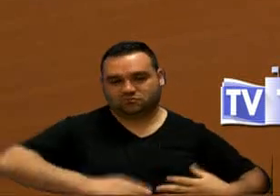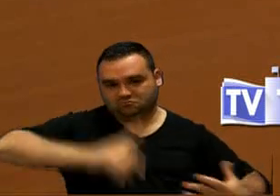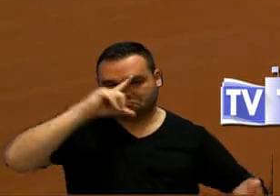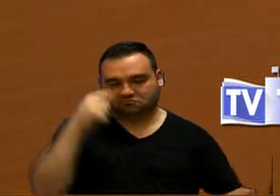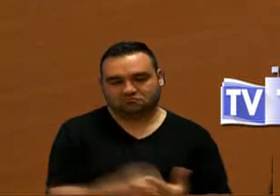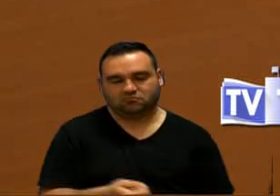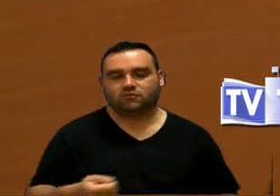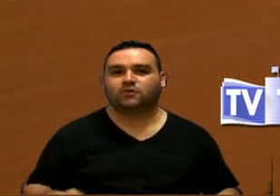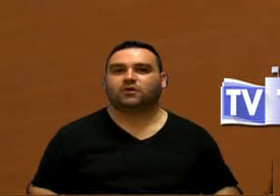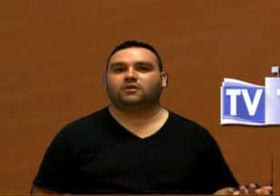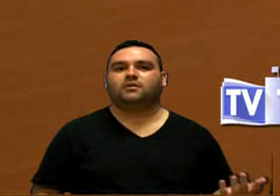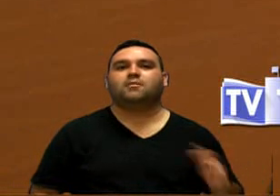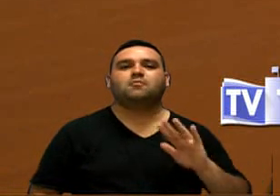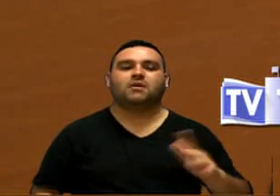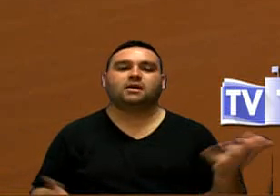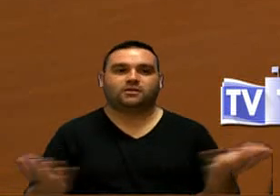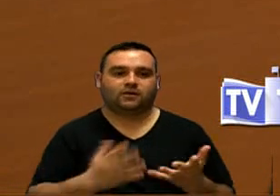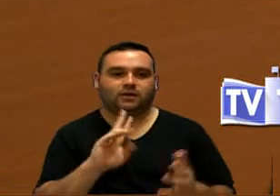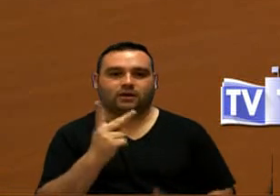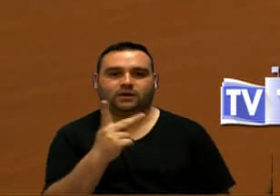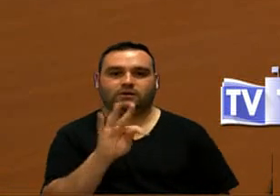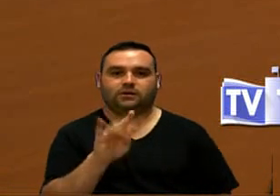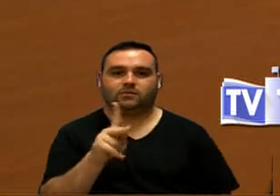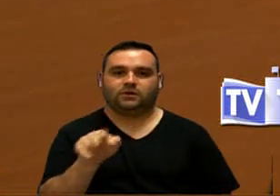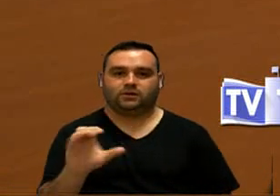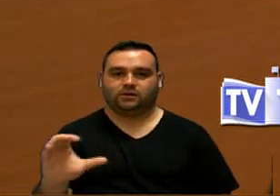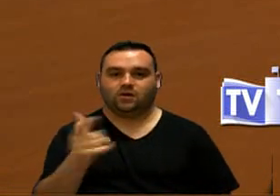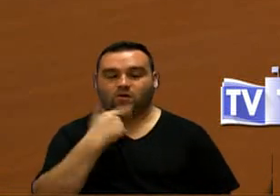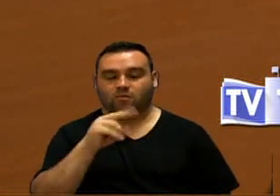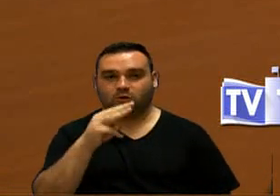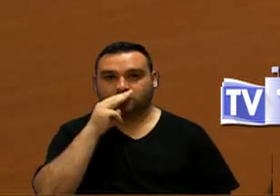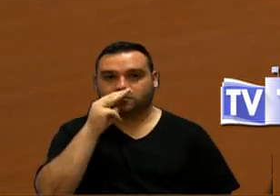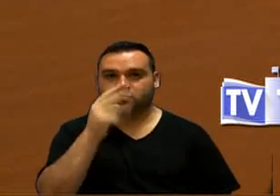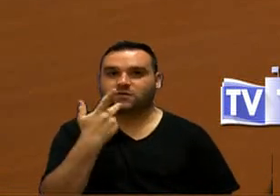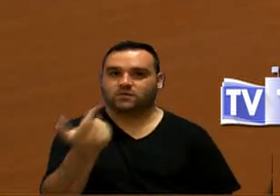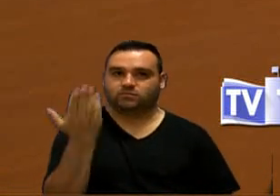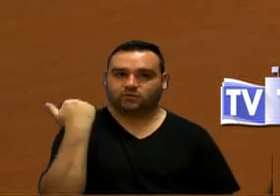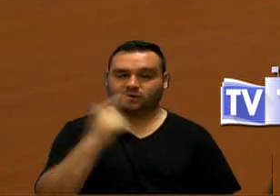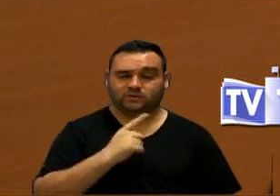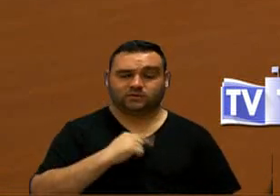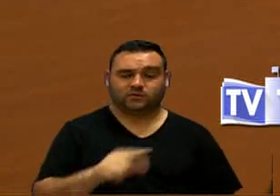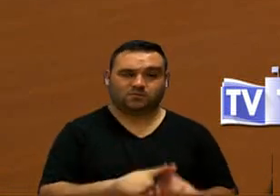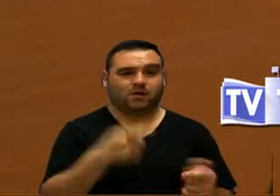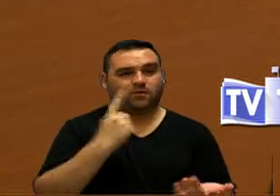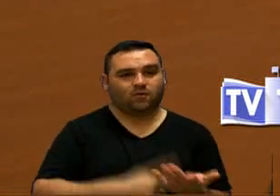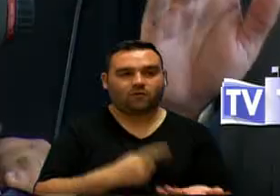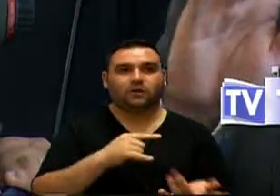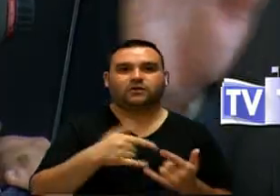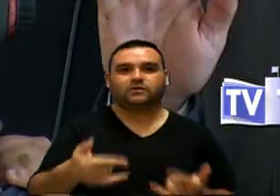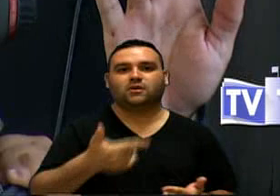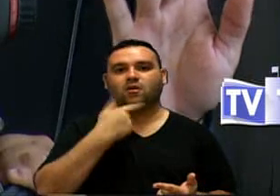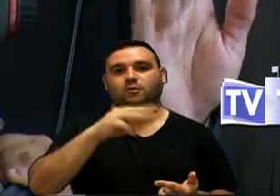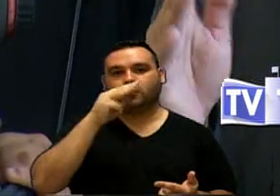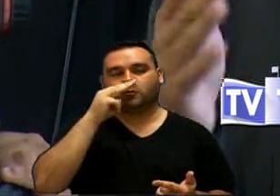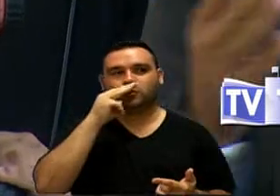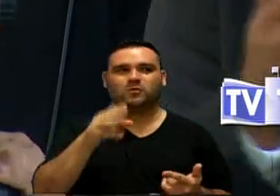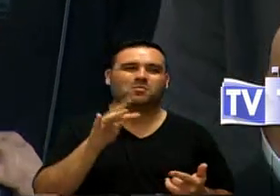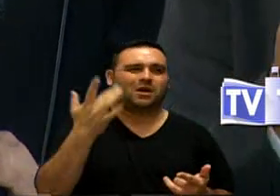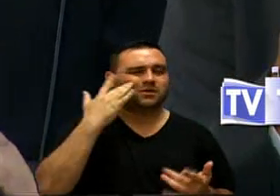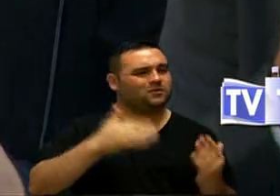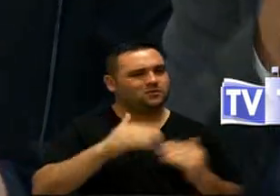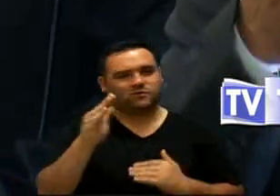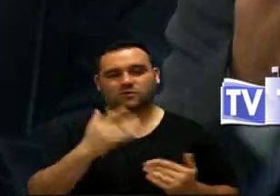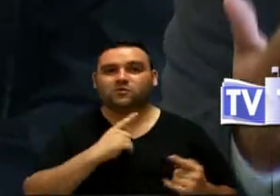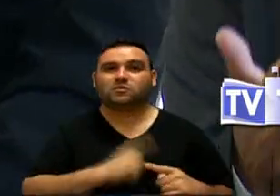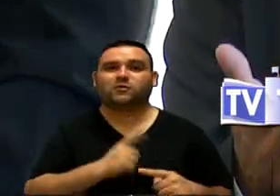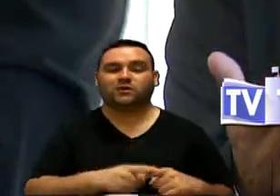decida. A questão da HTPC, como o Martinez falou, com Vênia ou Martinez, mas não concordo, porque